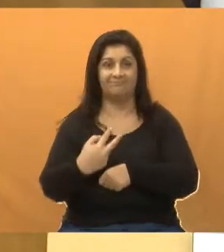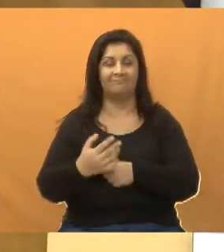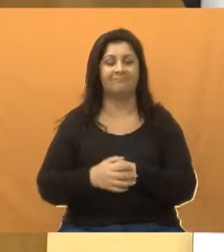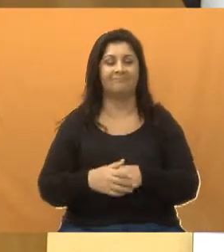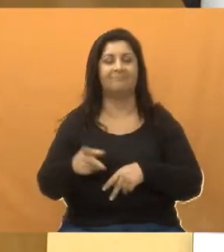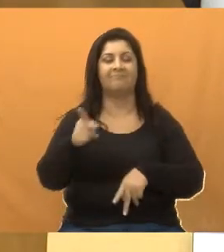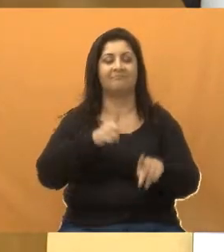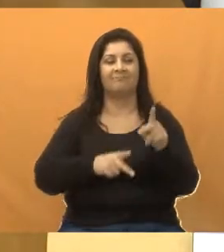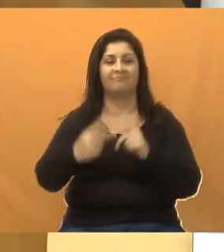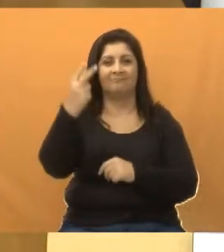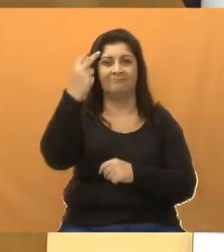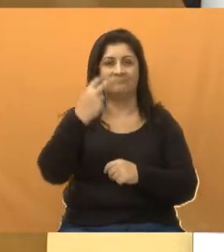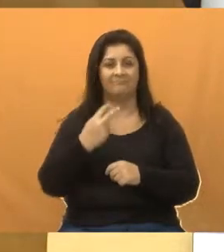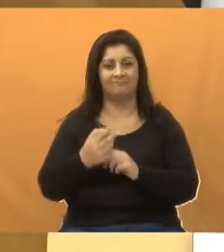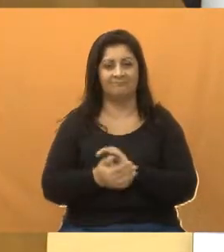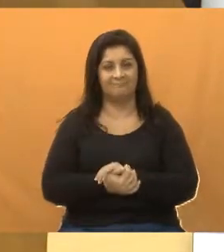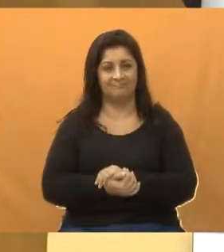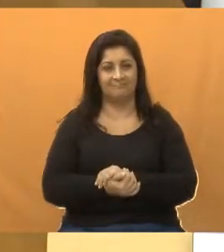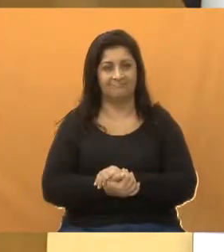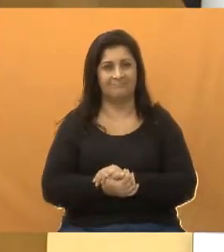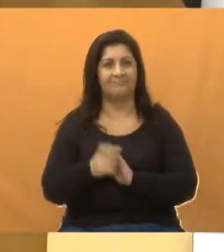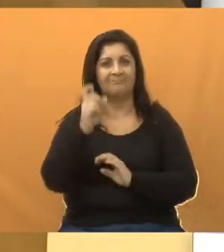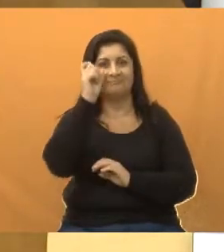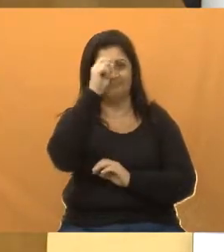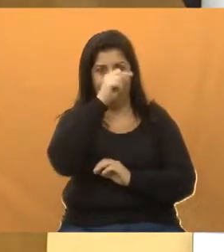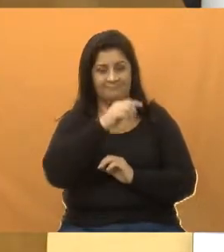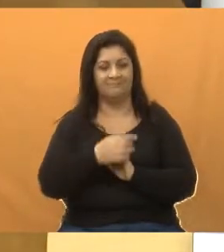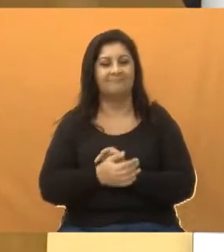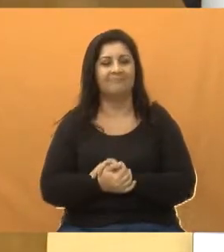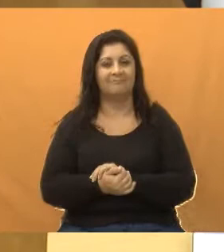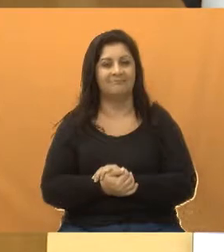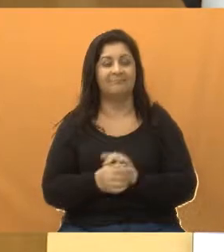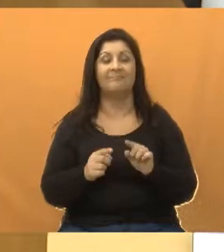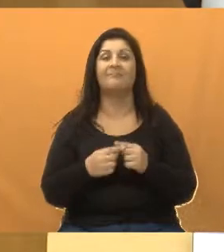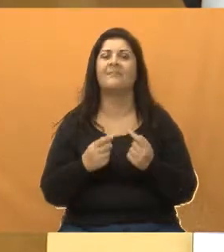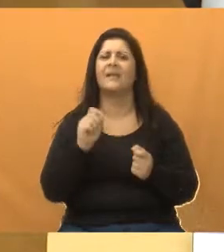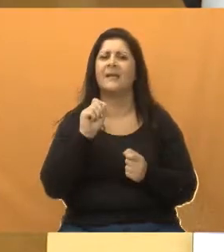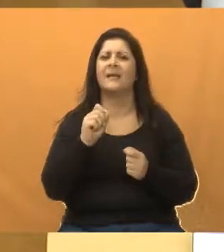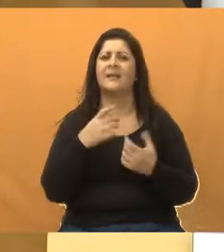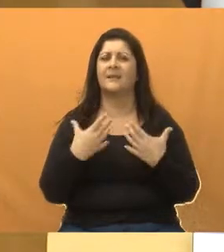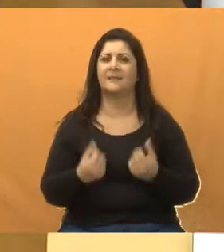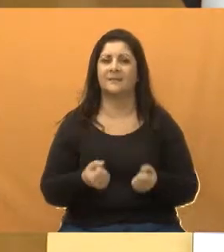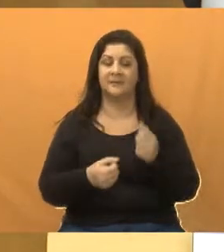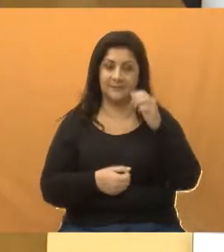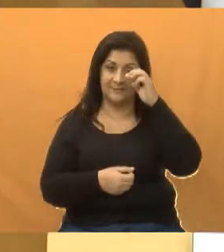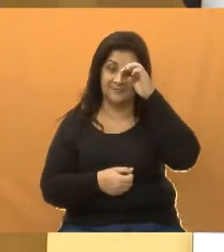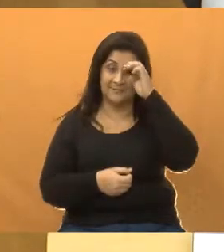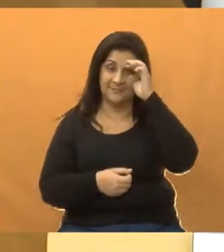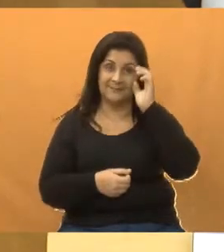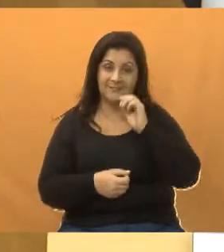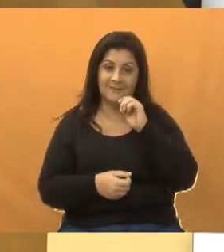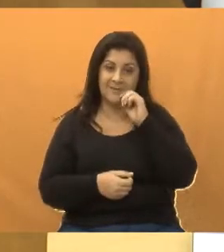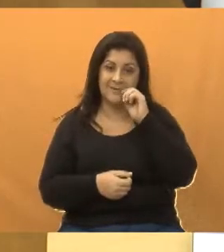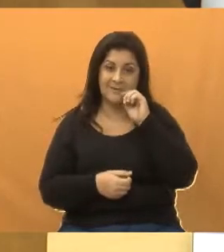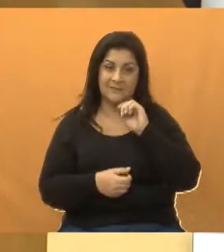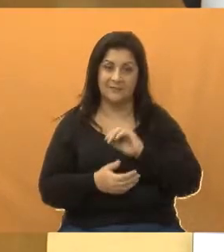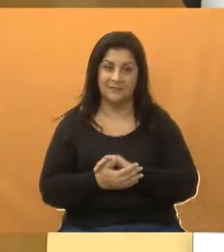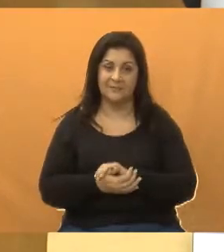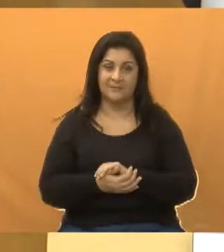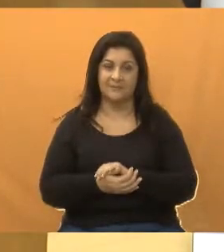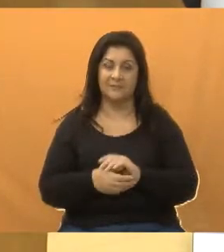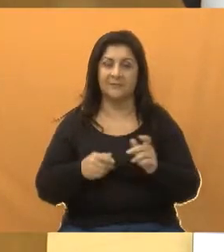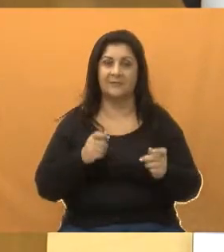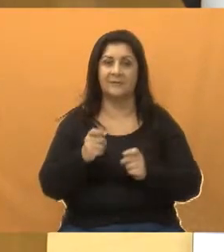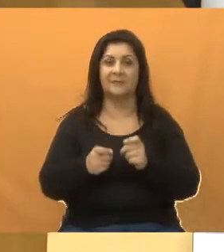está vendo, então fica muito difícil essa situação. Mas quem deixou ser difícil aqui, sabe quem? Foi a